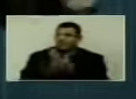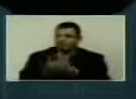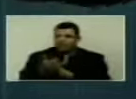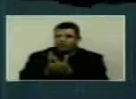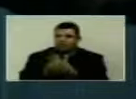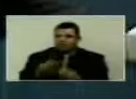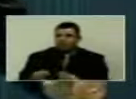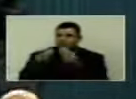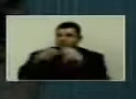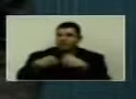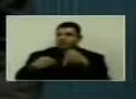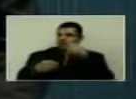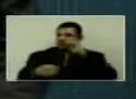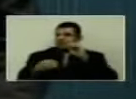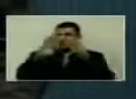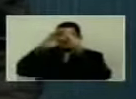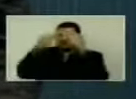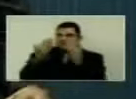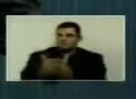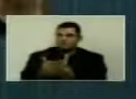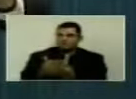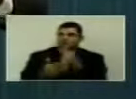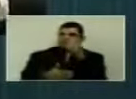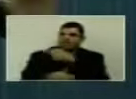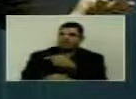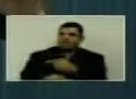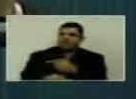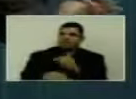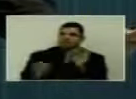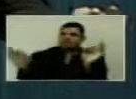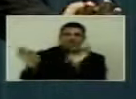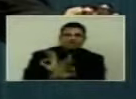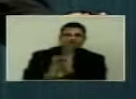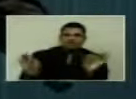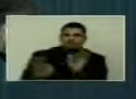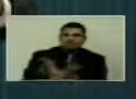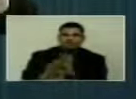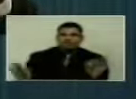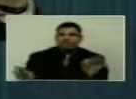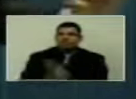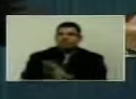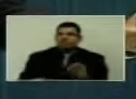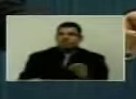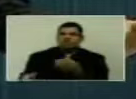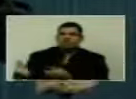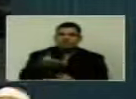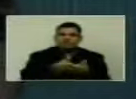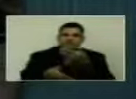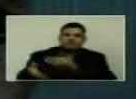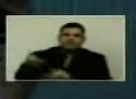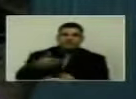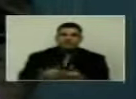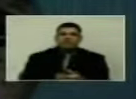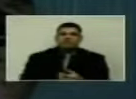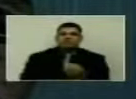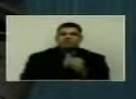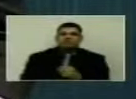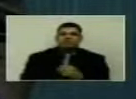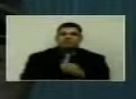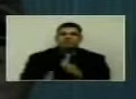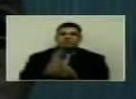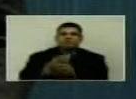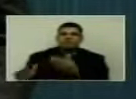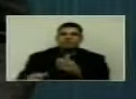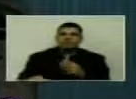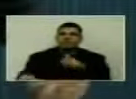logística para entregar o pão na escola. Ela é simplesmente uma intermediária para